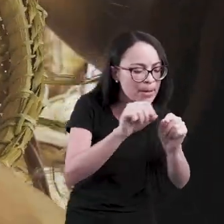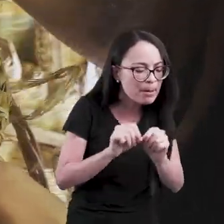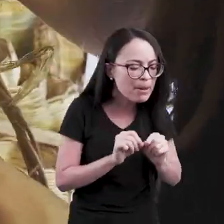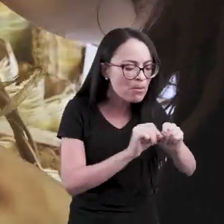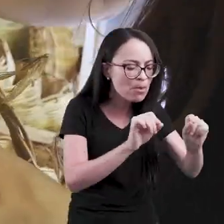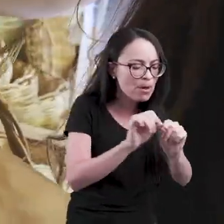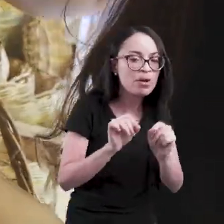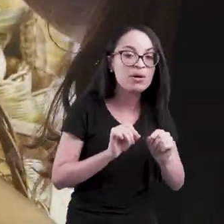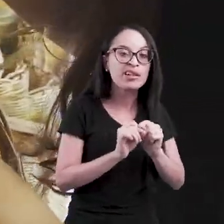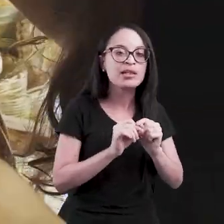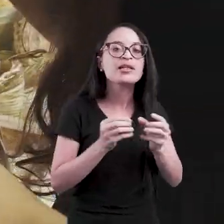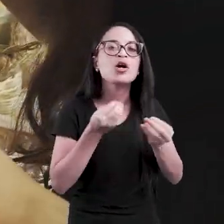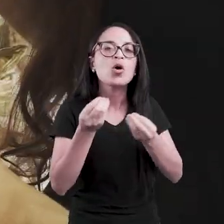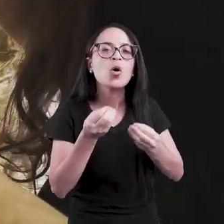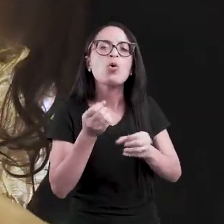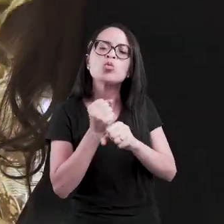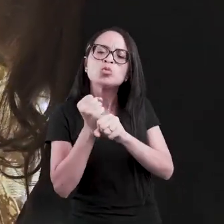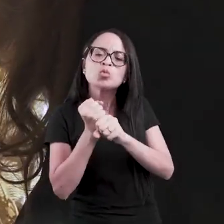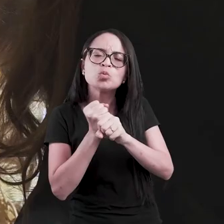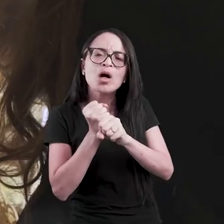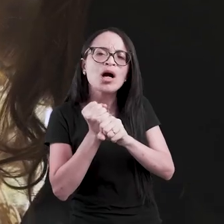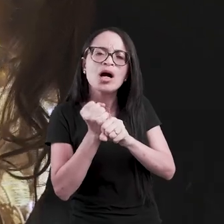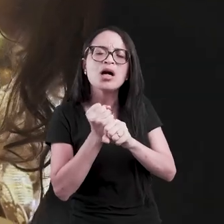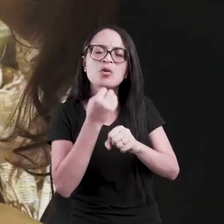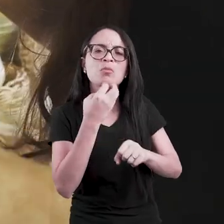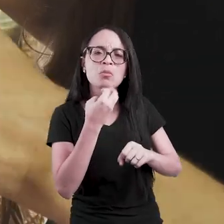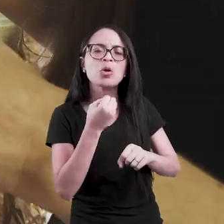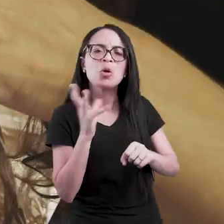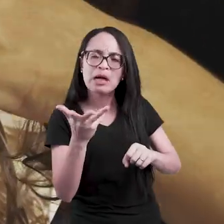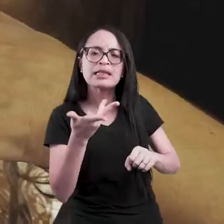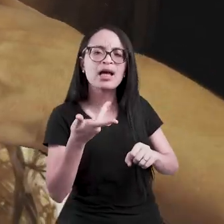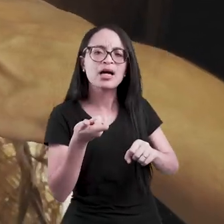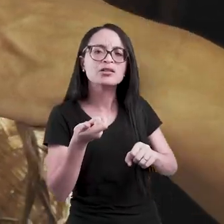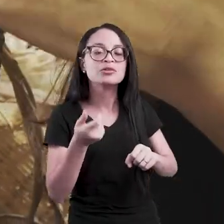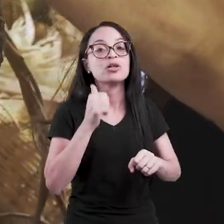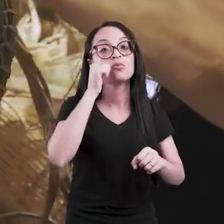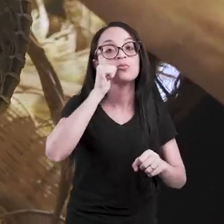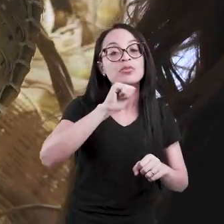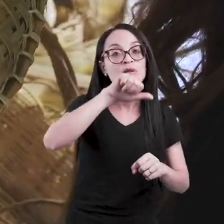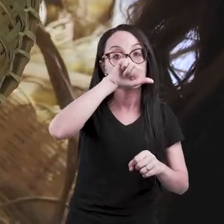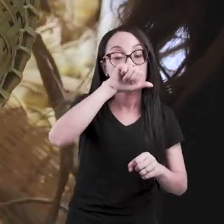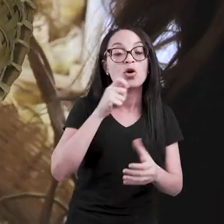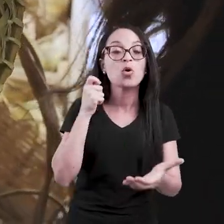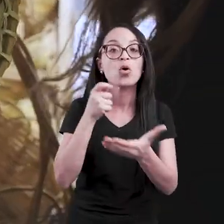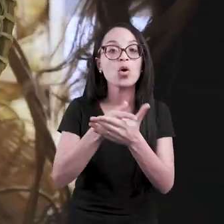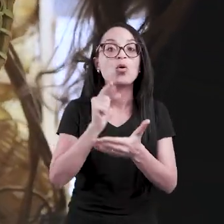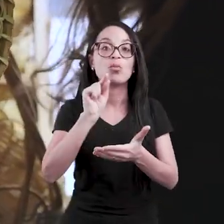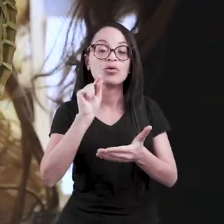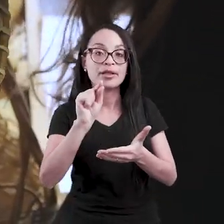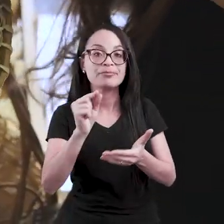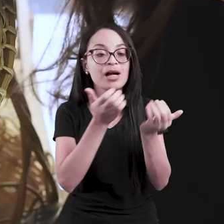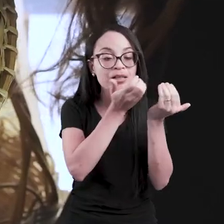vegetal e ela tem uma durabilidade muito grande. Então, mãe, além de comprar os produtos,